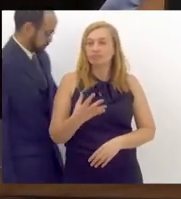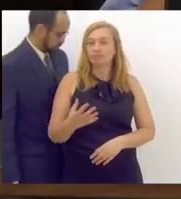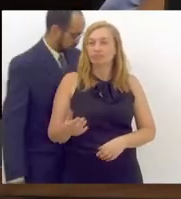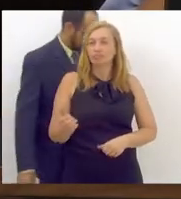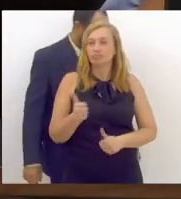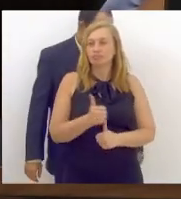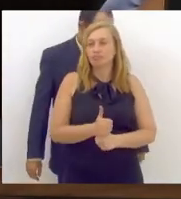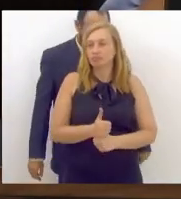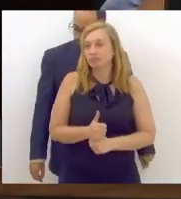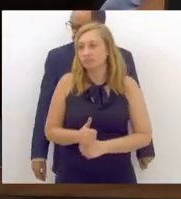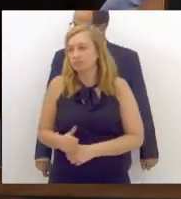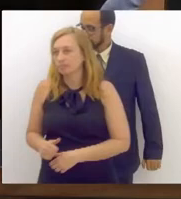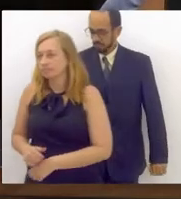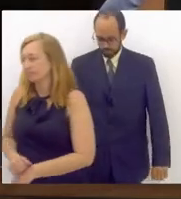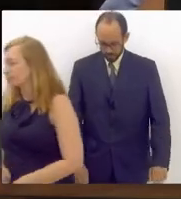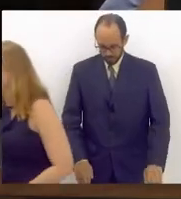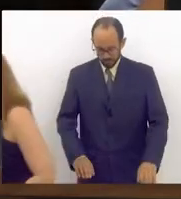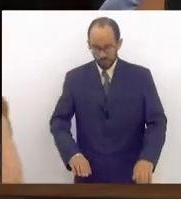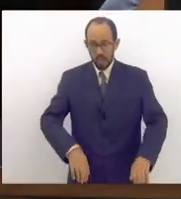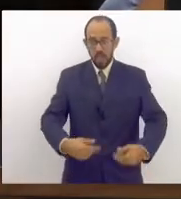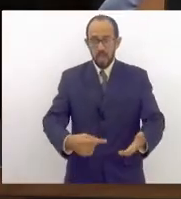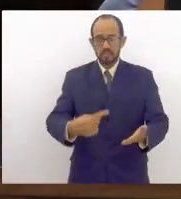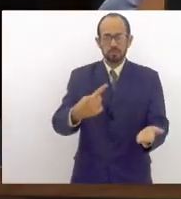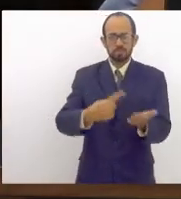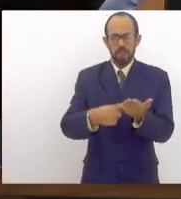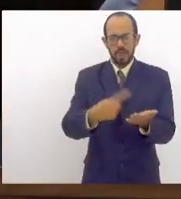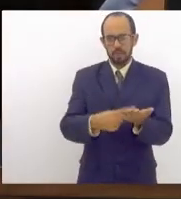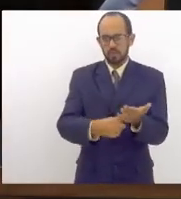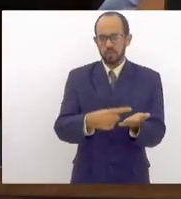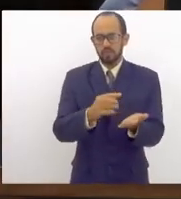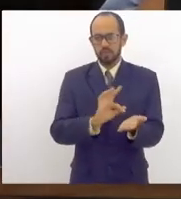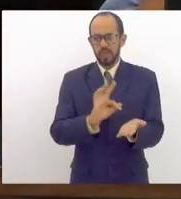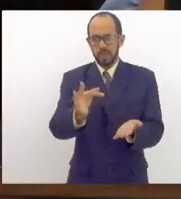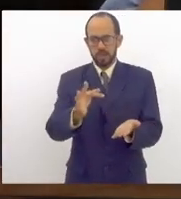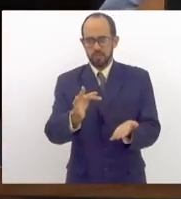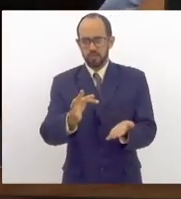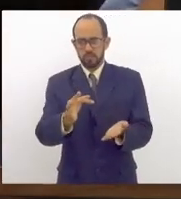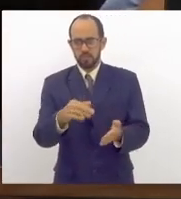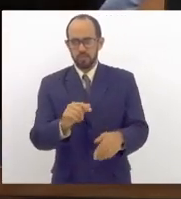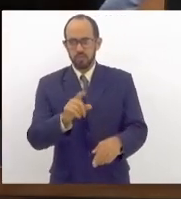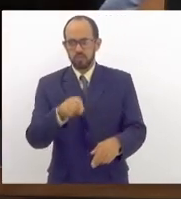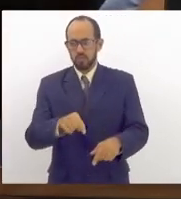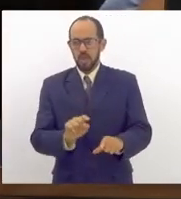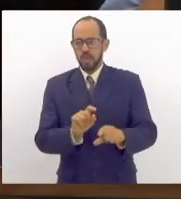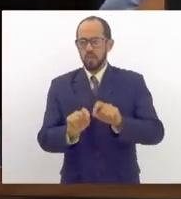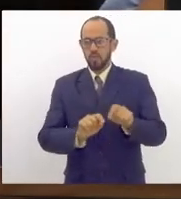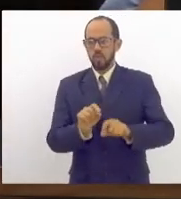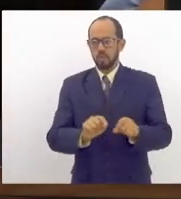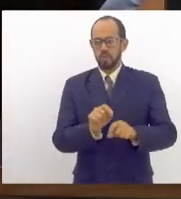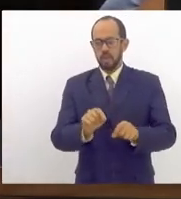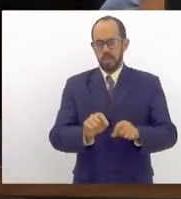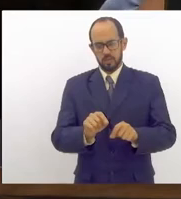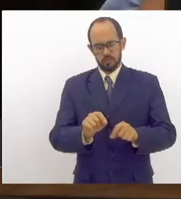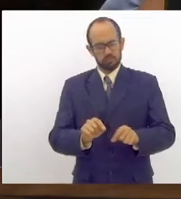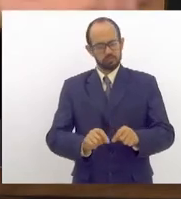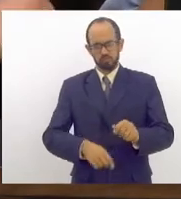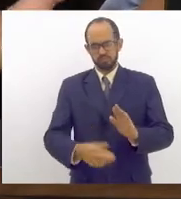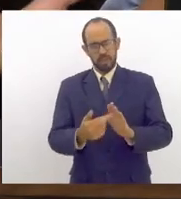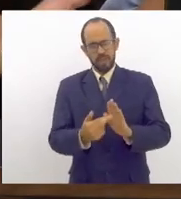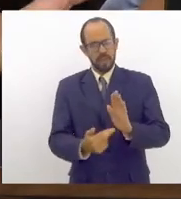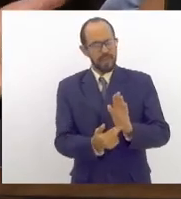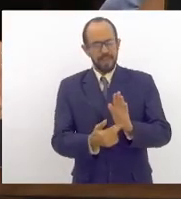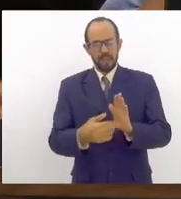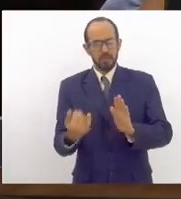a discussão do pacto federativo a gente precisa discutir isso isso é condição Cine equação para a gente